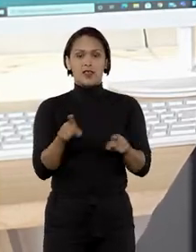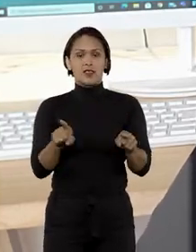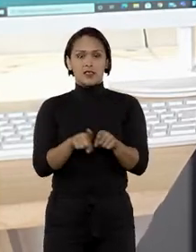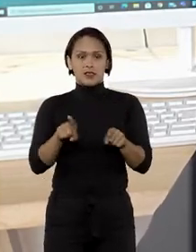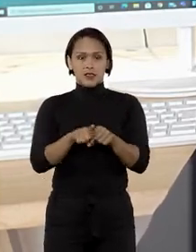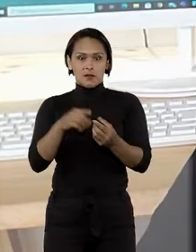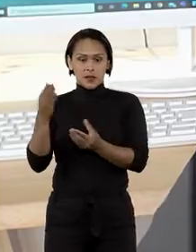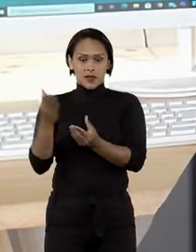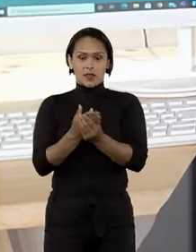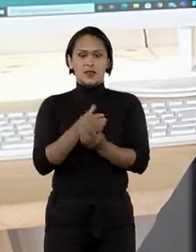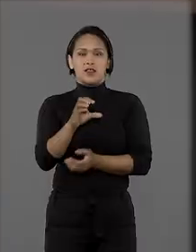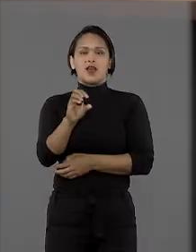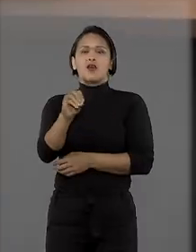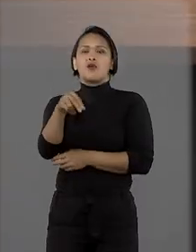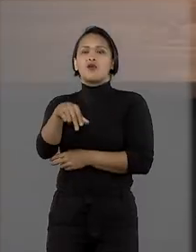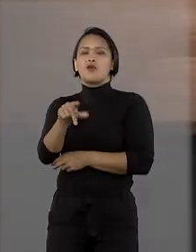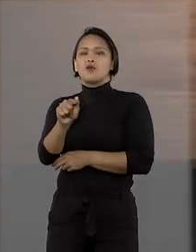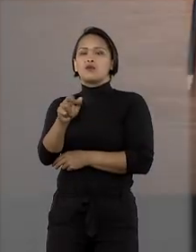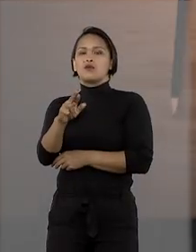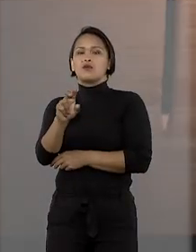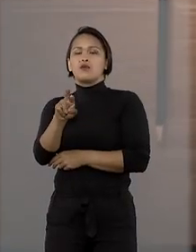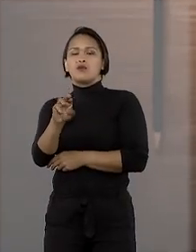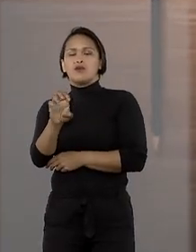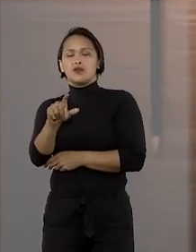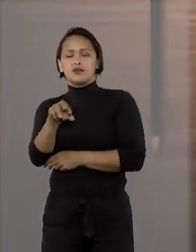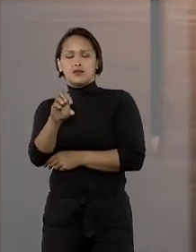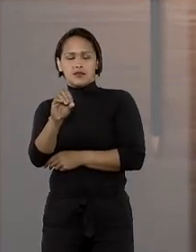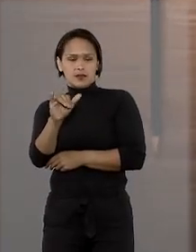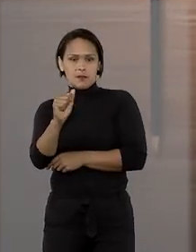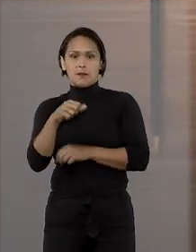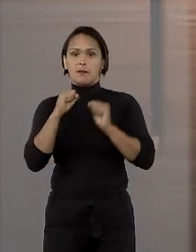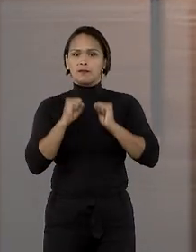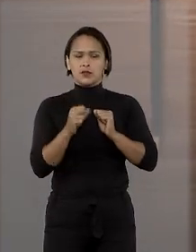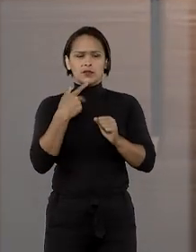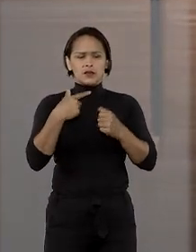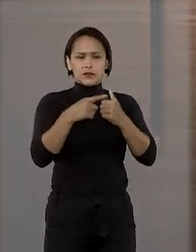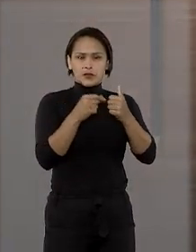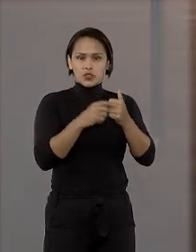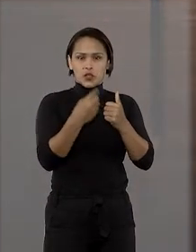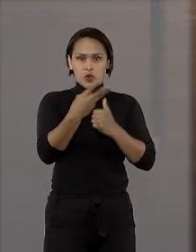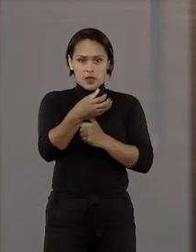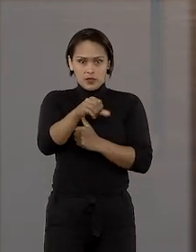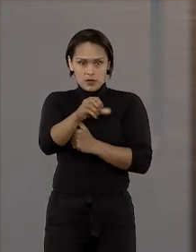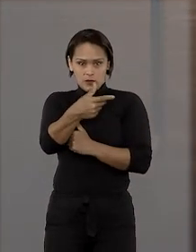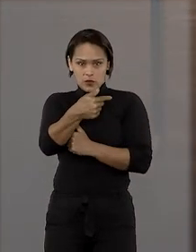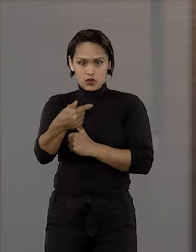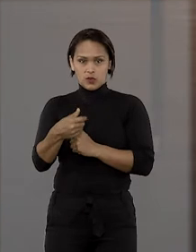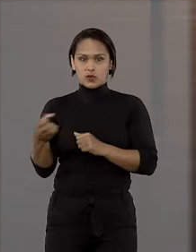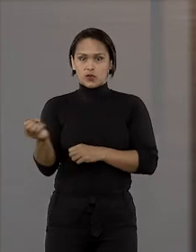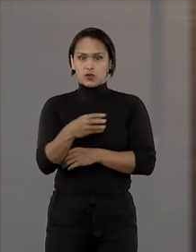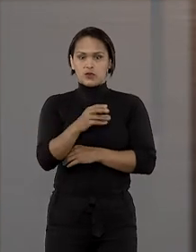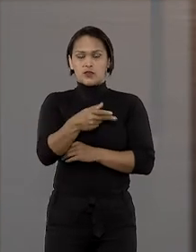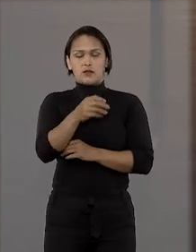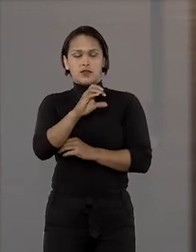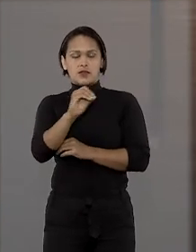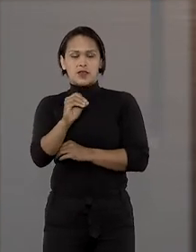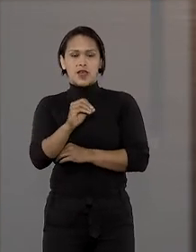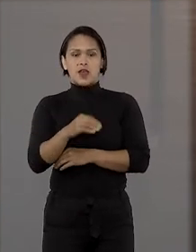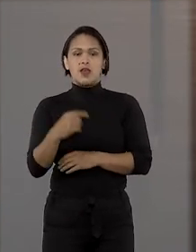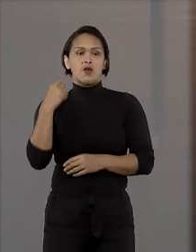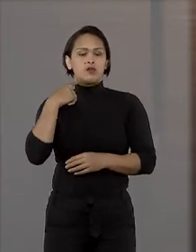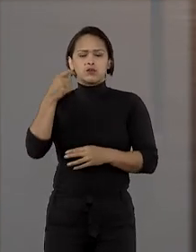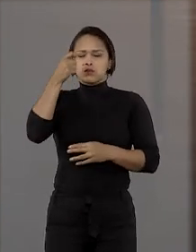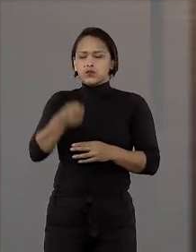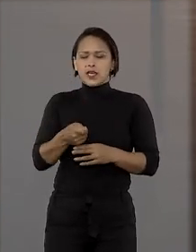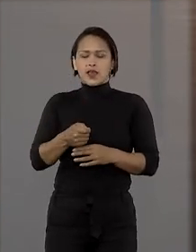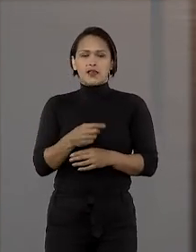da congruência. Podemos ver no artigo 492 do novo CPC que é vedado ao juiz